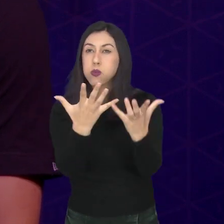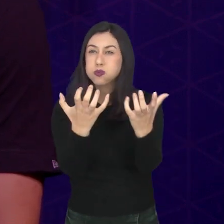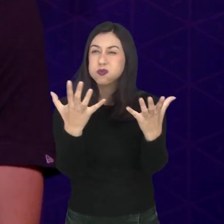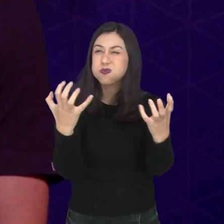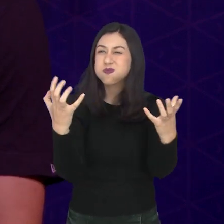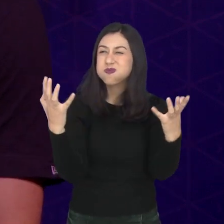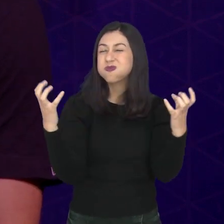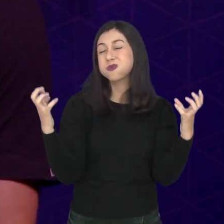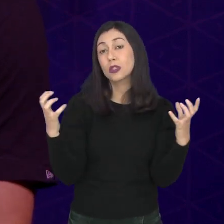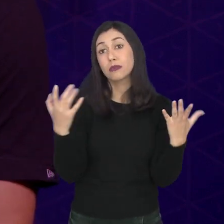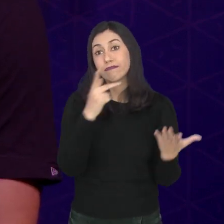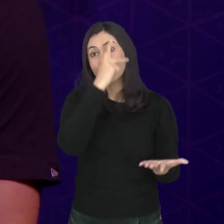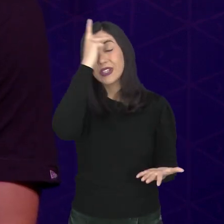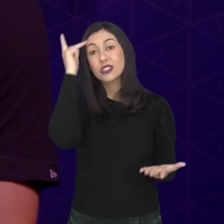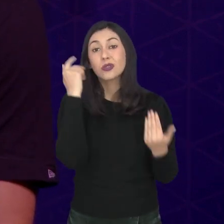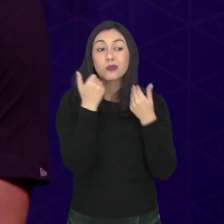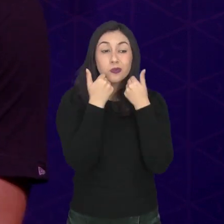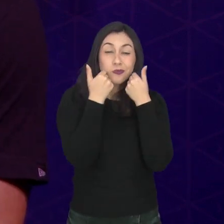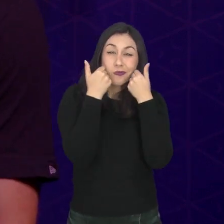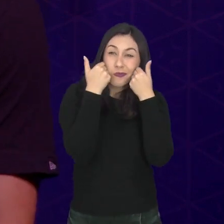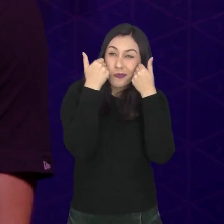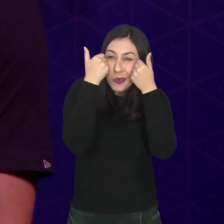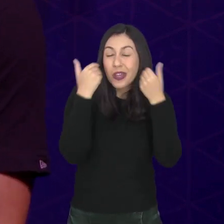expondo essa vítima do